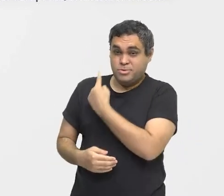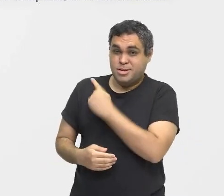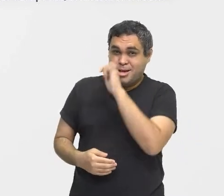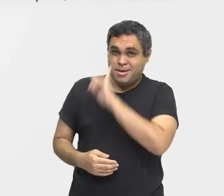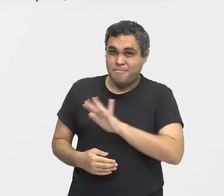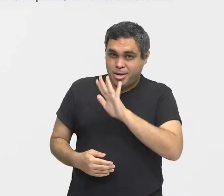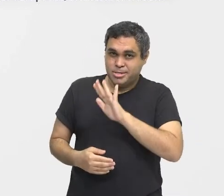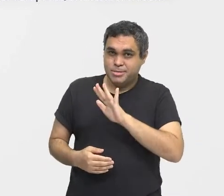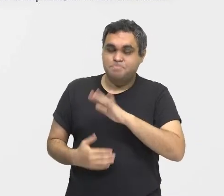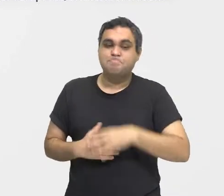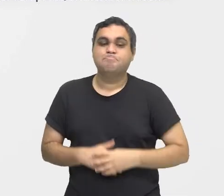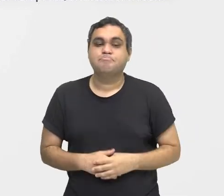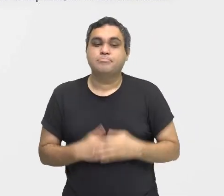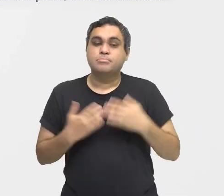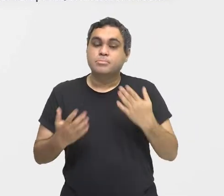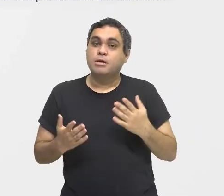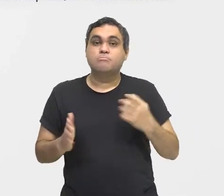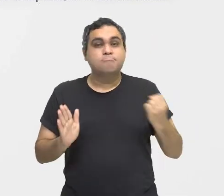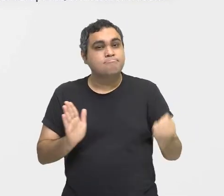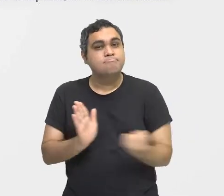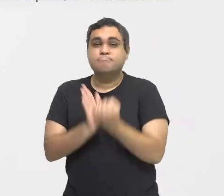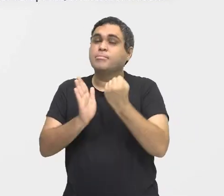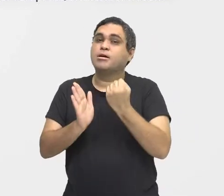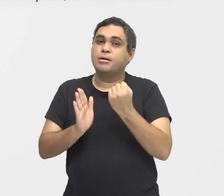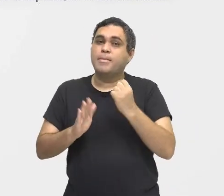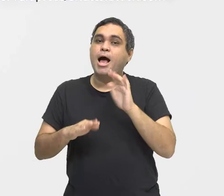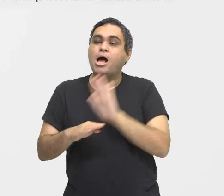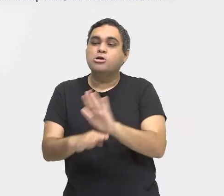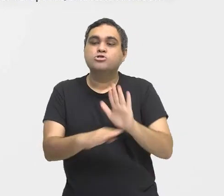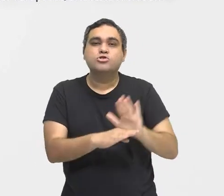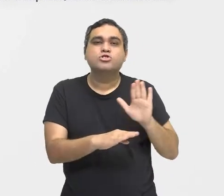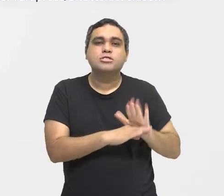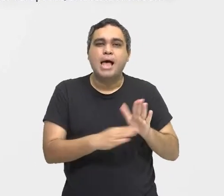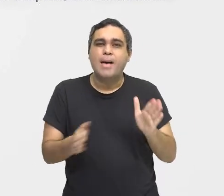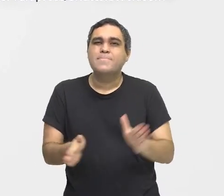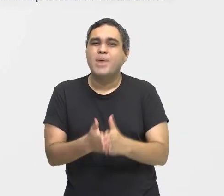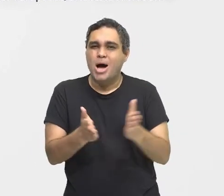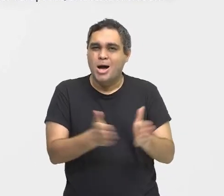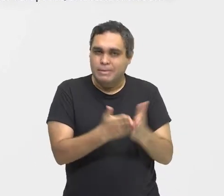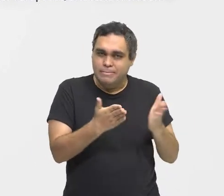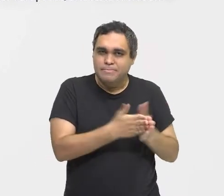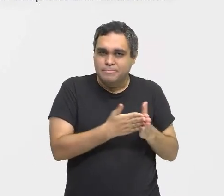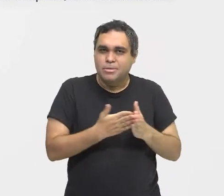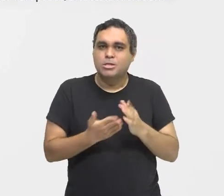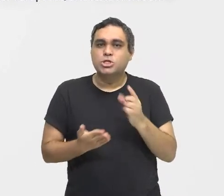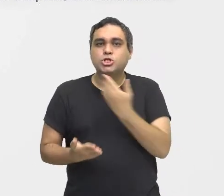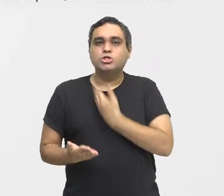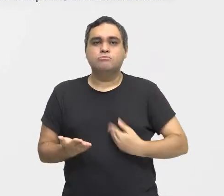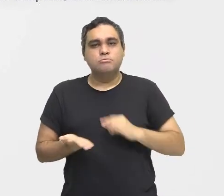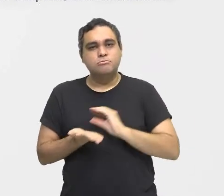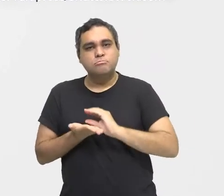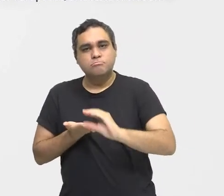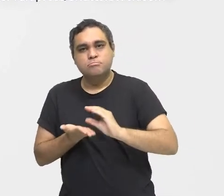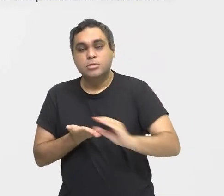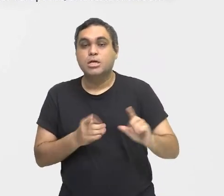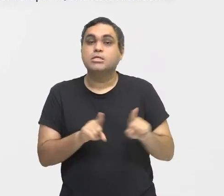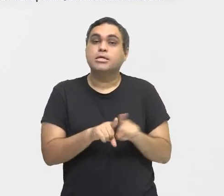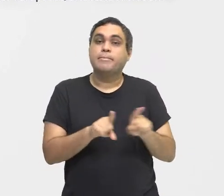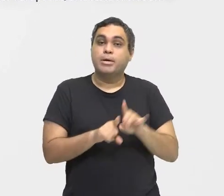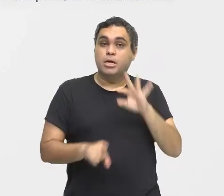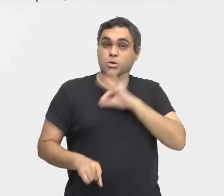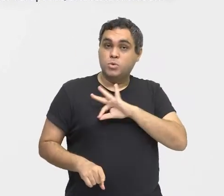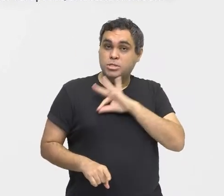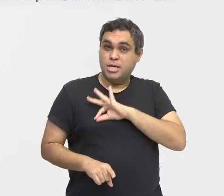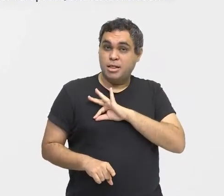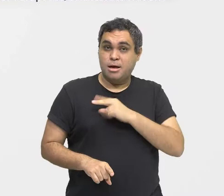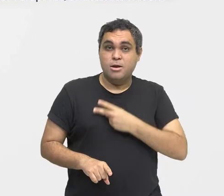desenvolvimento econômico do nosso país para ajudar as pessoas menos favorecidas. Ocorreu aumentos aí no salário mínimo, tivemos